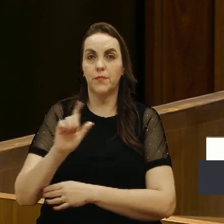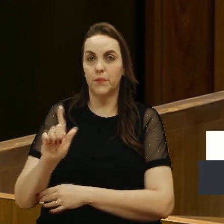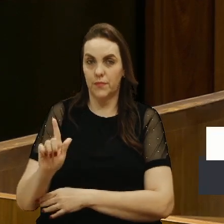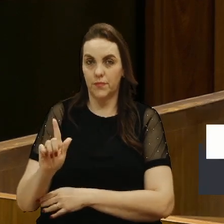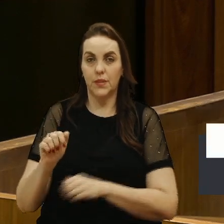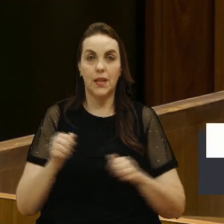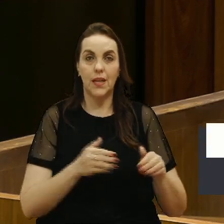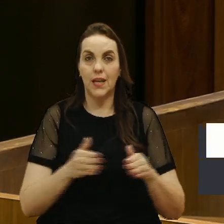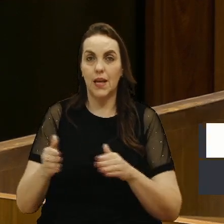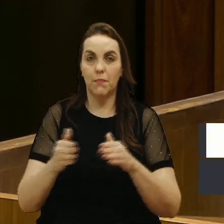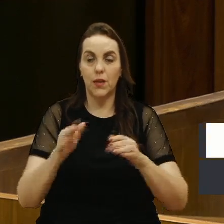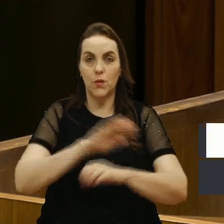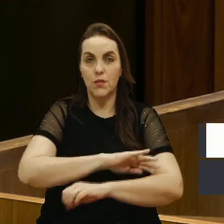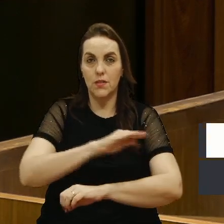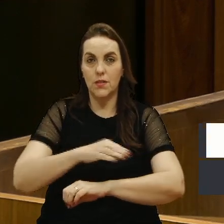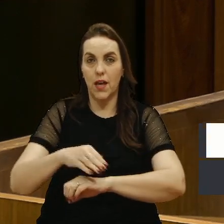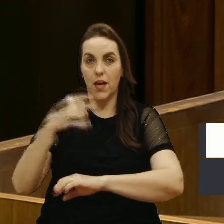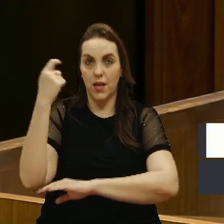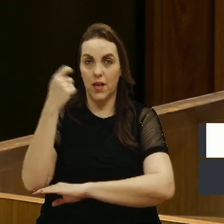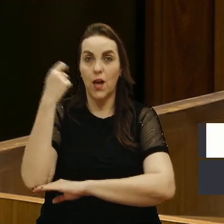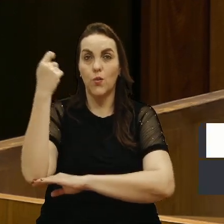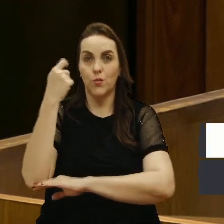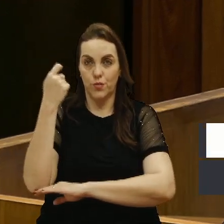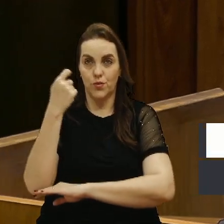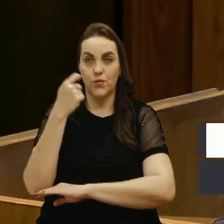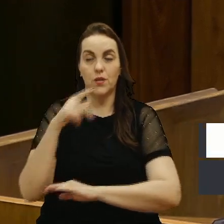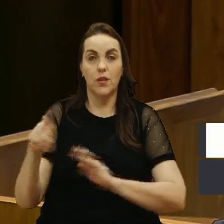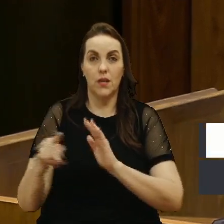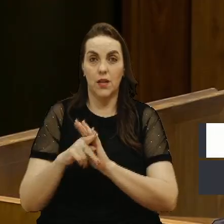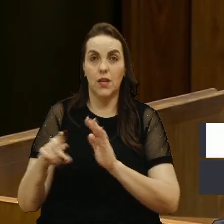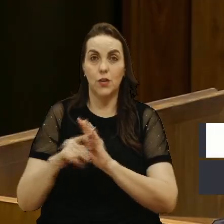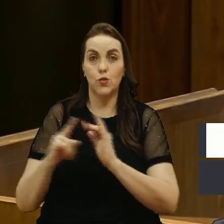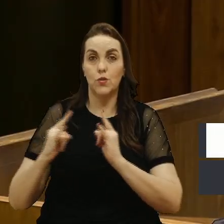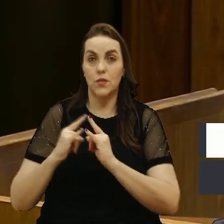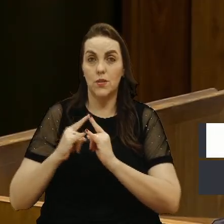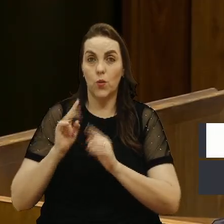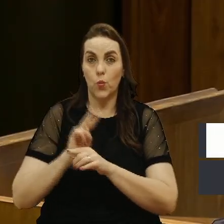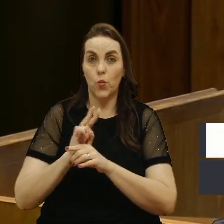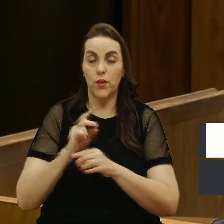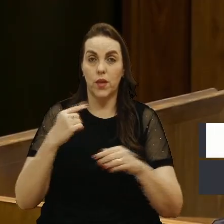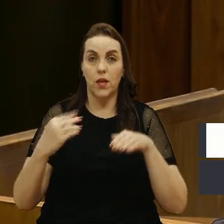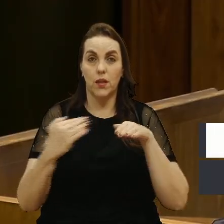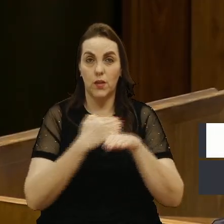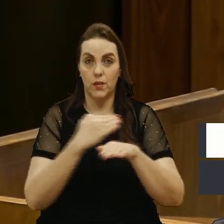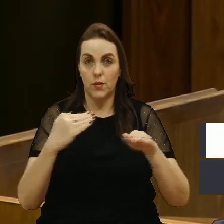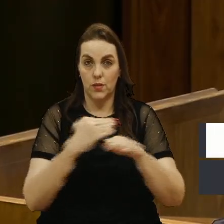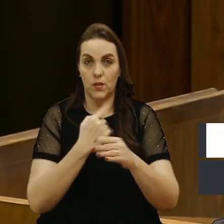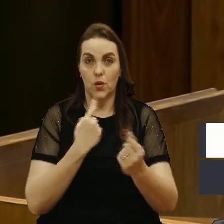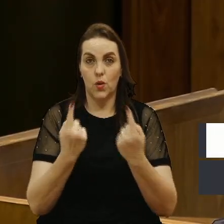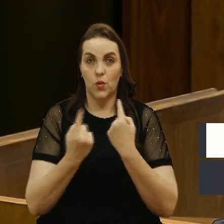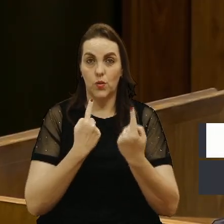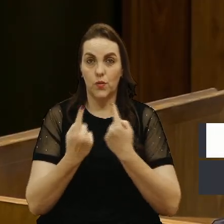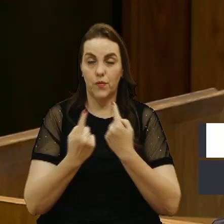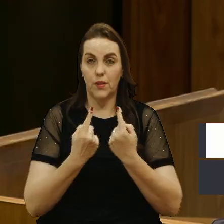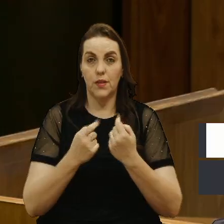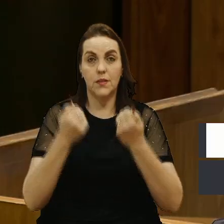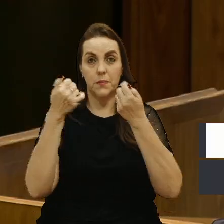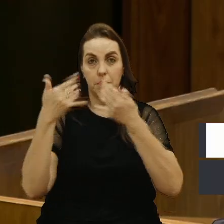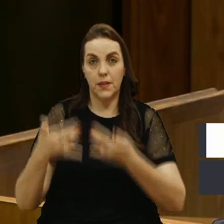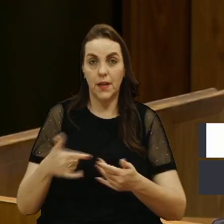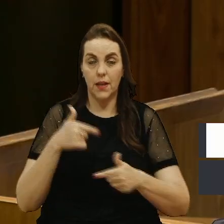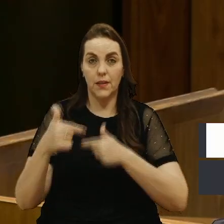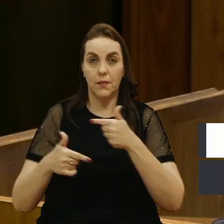que é a concessionária de rodovias, ela possa expor um pouco do seu trabalho aqui na Serra Gaúcha e também ali do Vale do